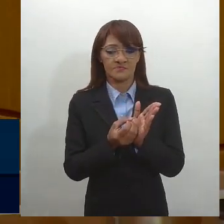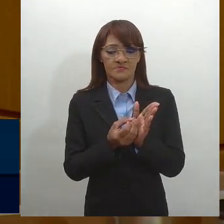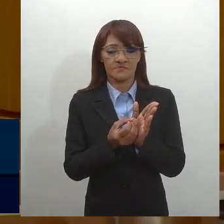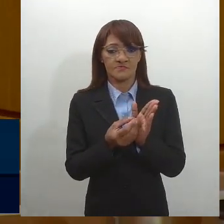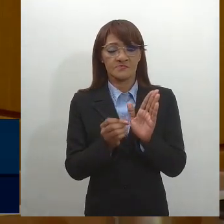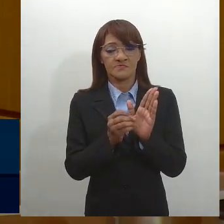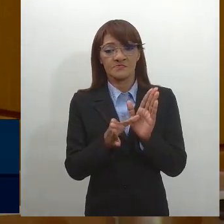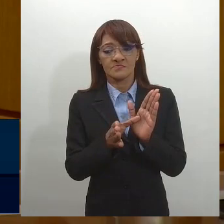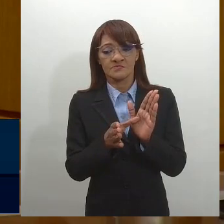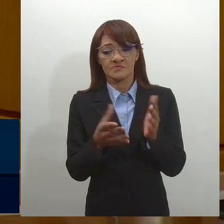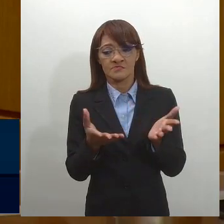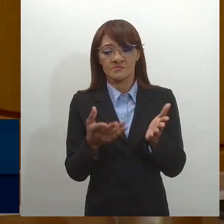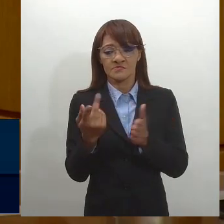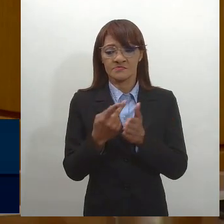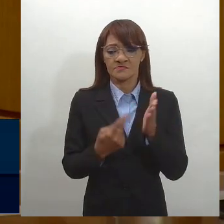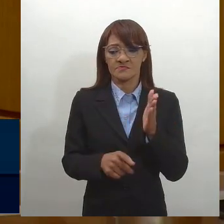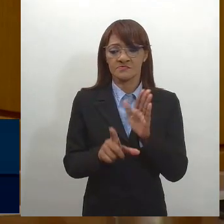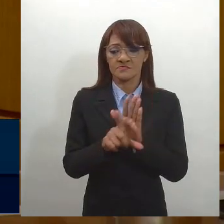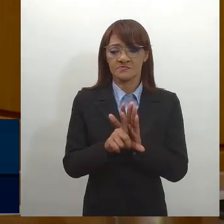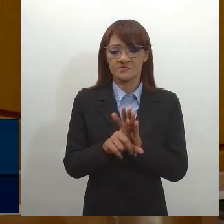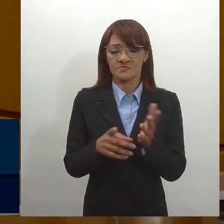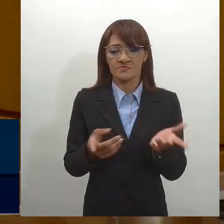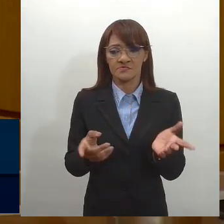lei que garanta, né, a